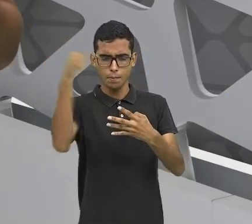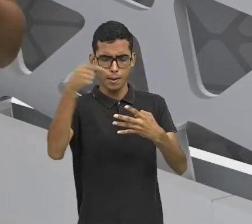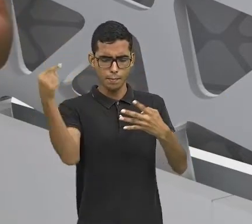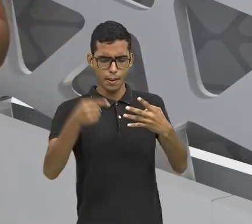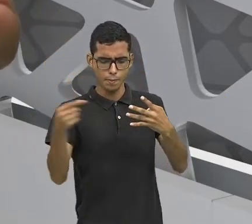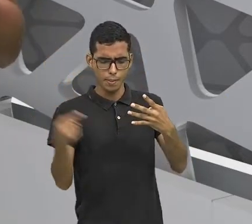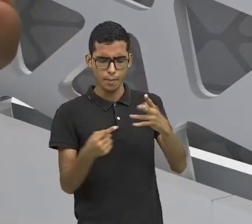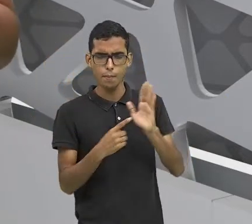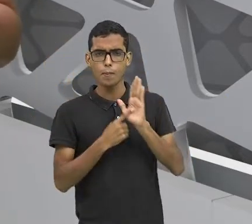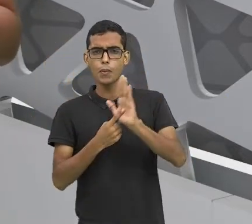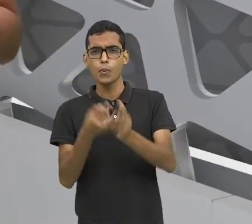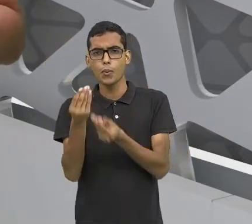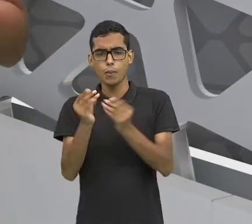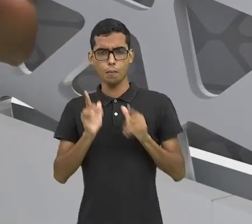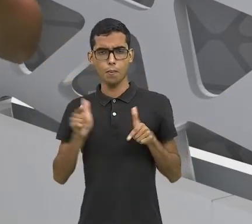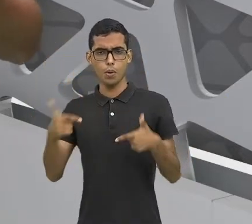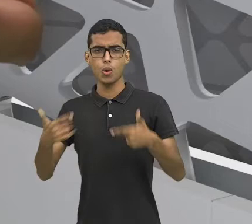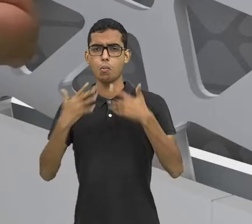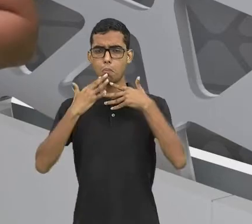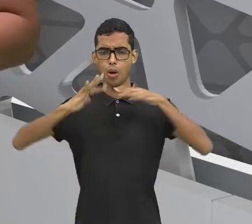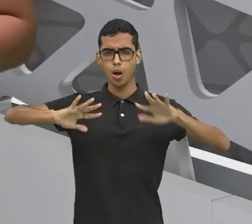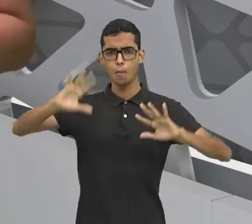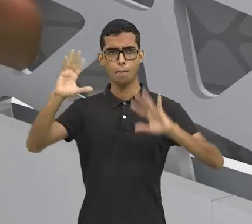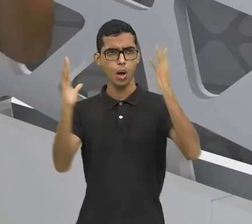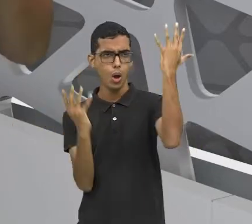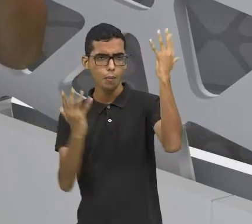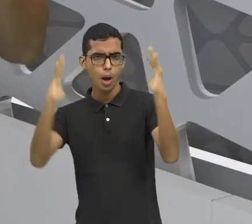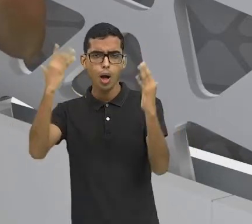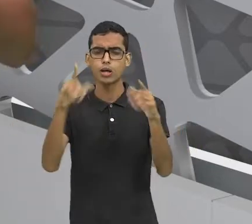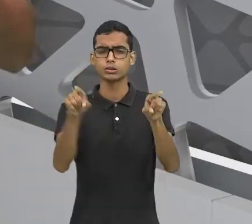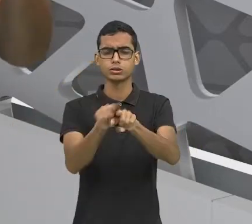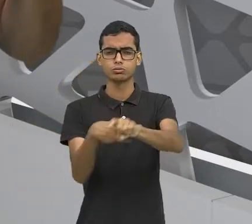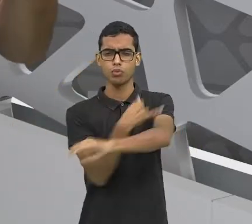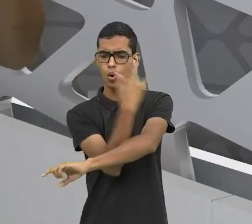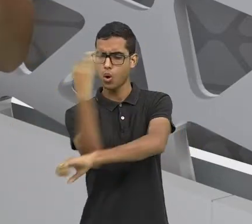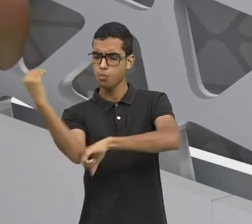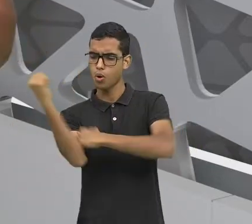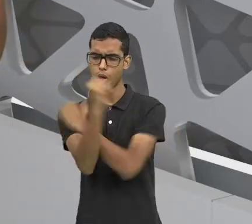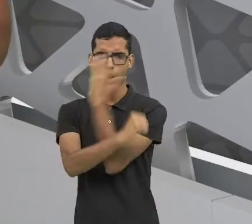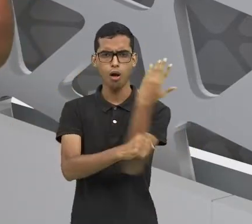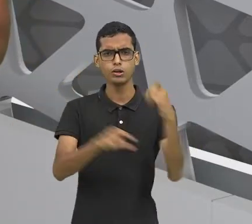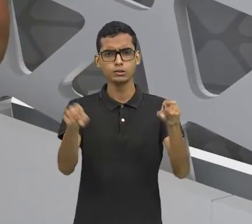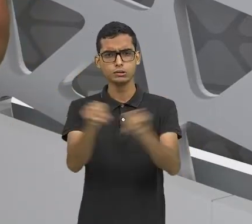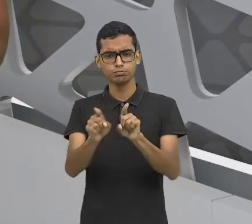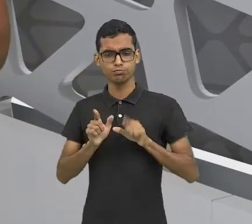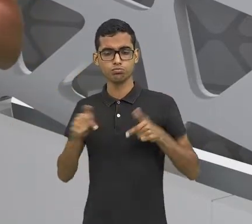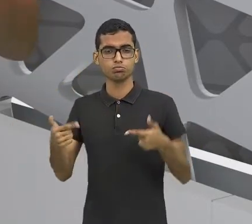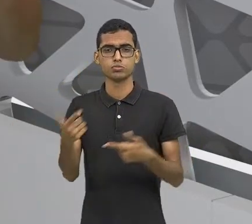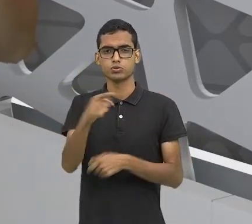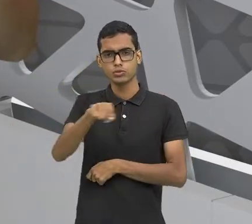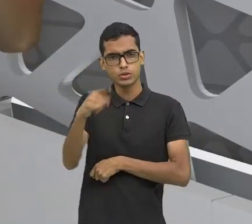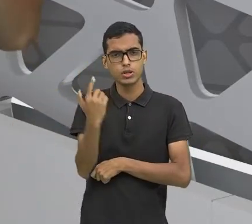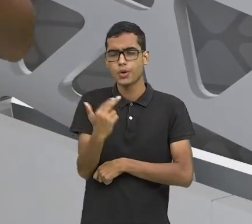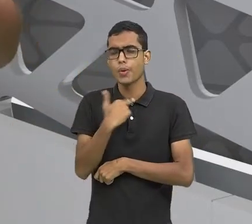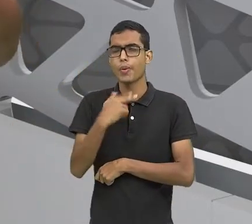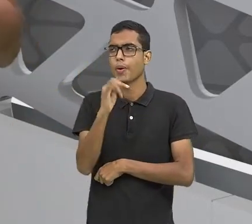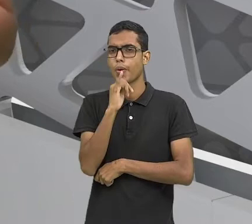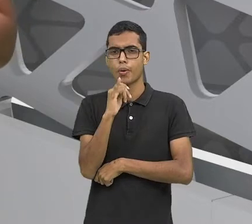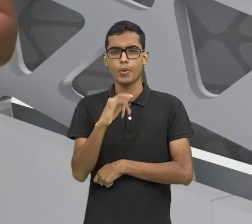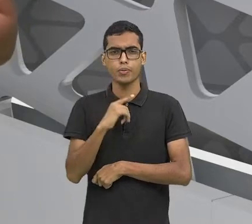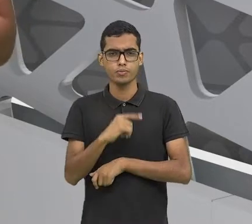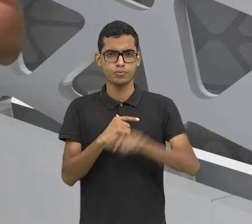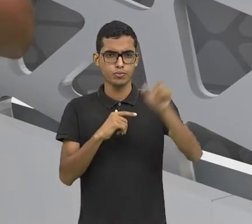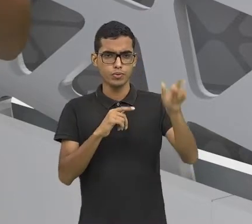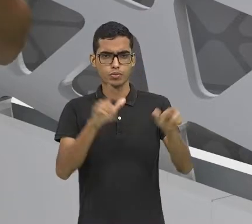para a gente ações naturais, ações da natureza, e perceba que essas ações você não pode atribuir de